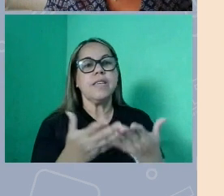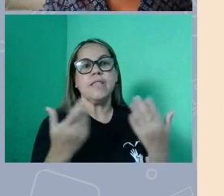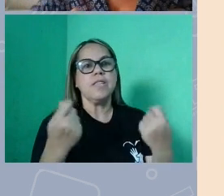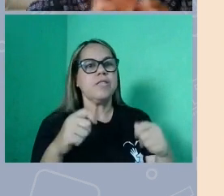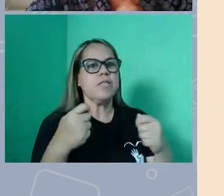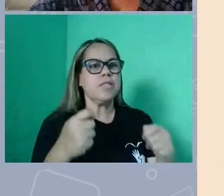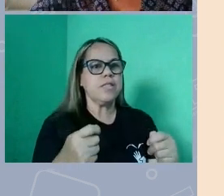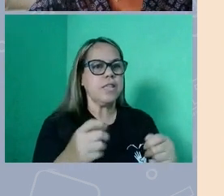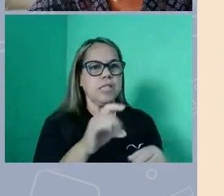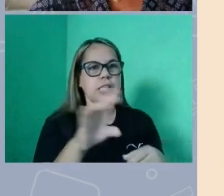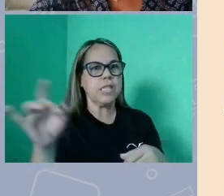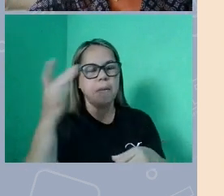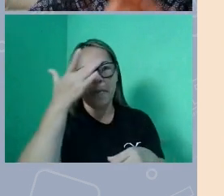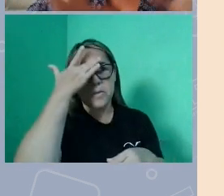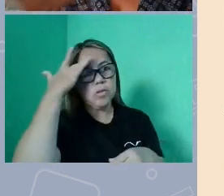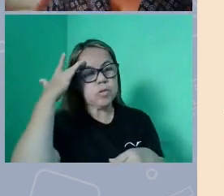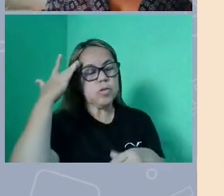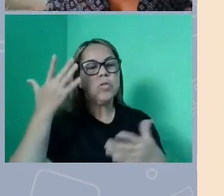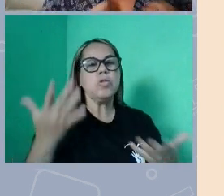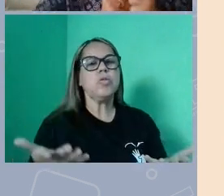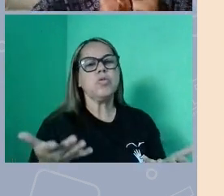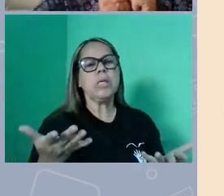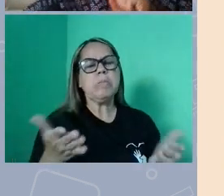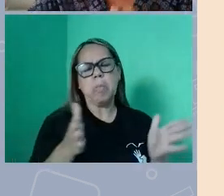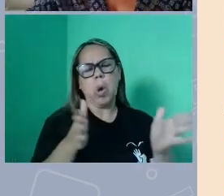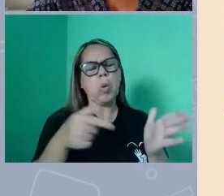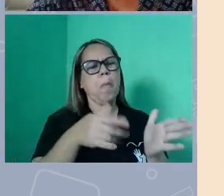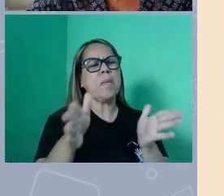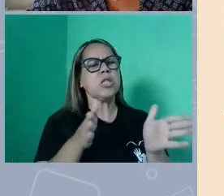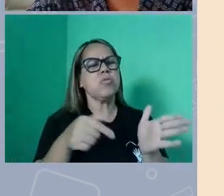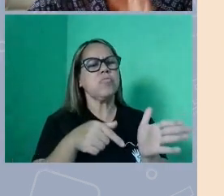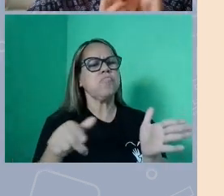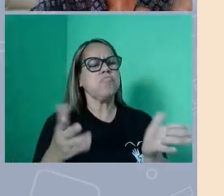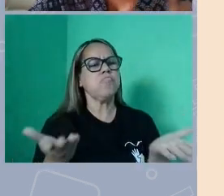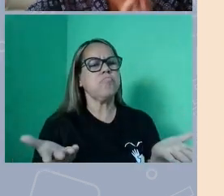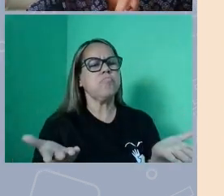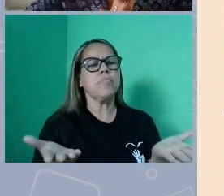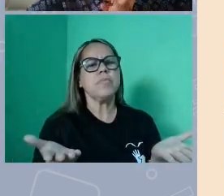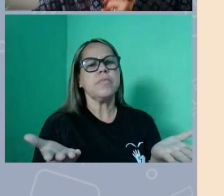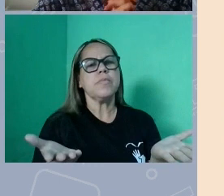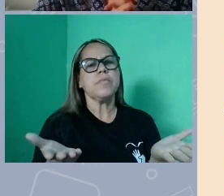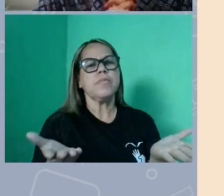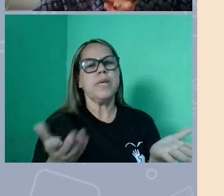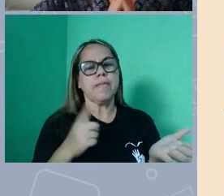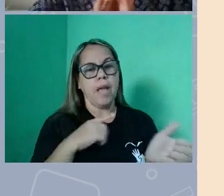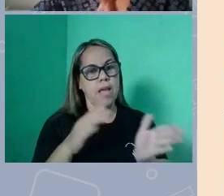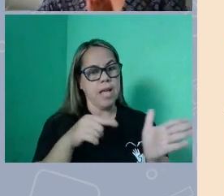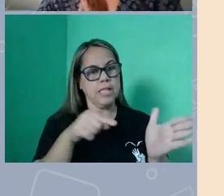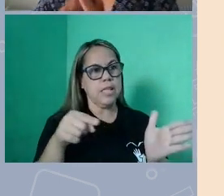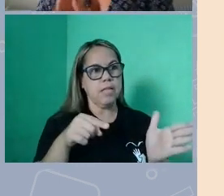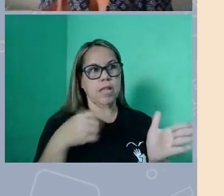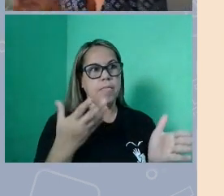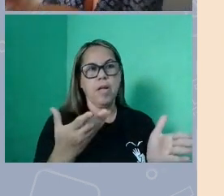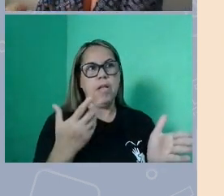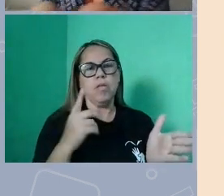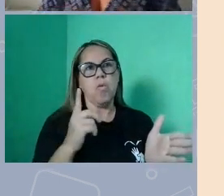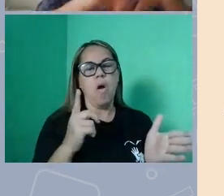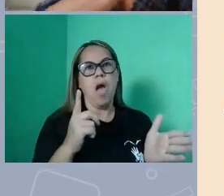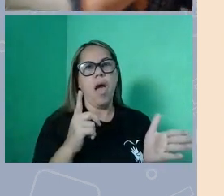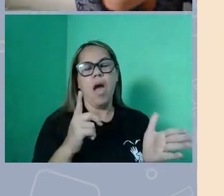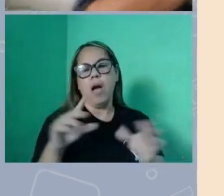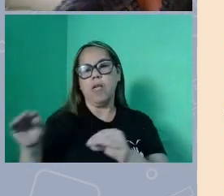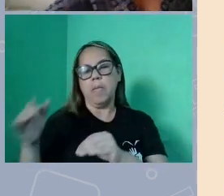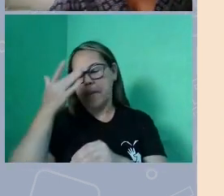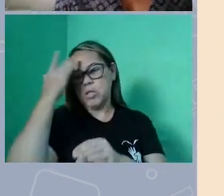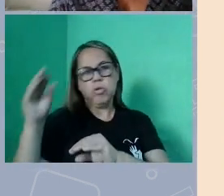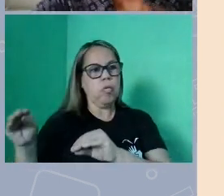humanas né por um período de tempo definido né não é algo que a pessoa sai do seu